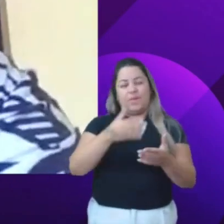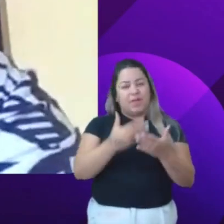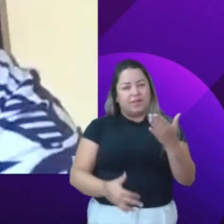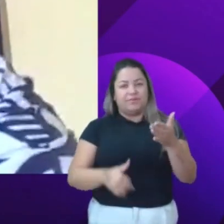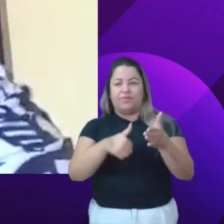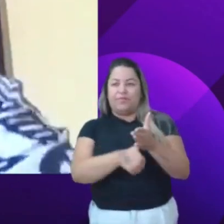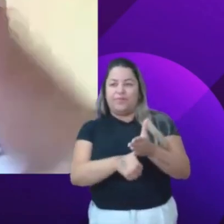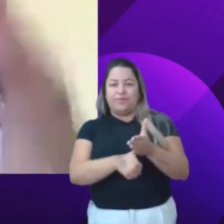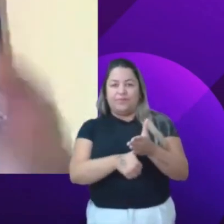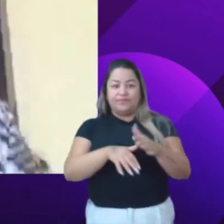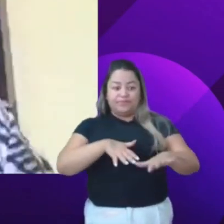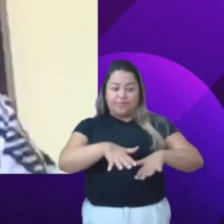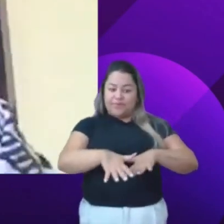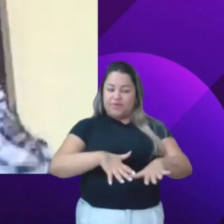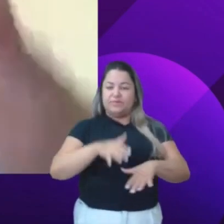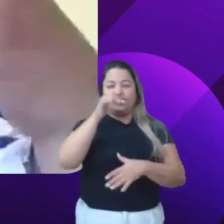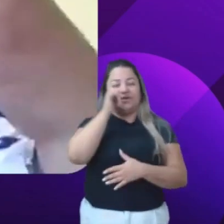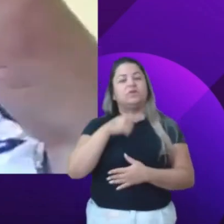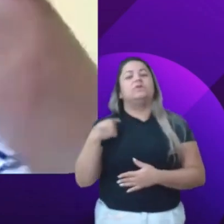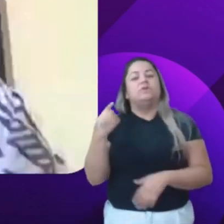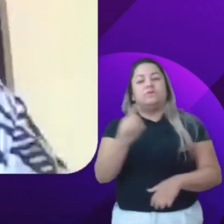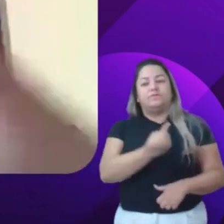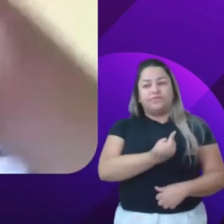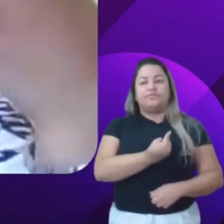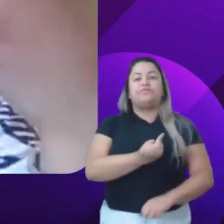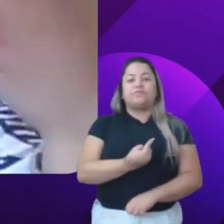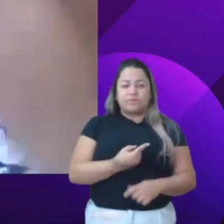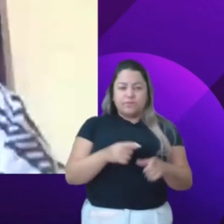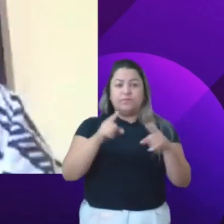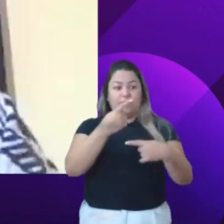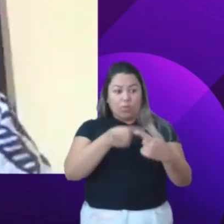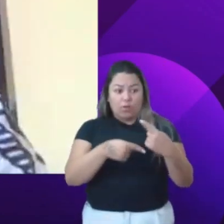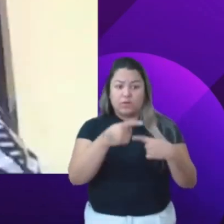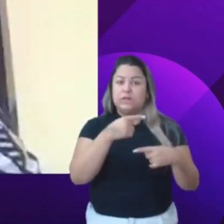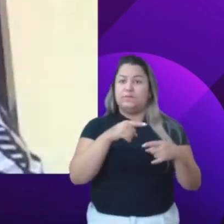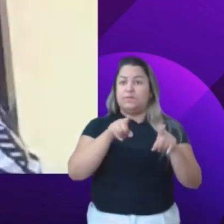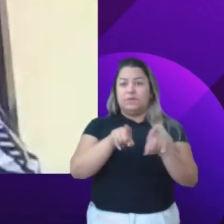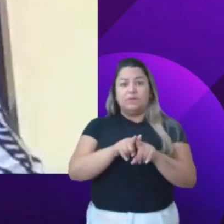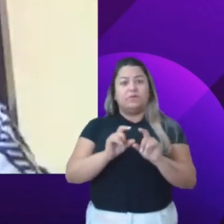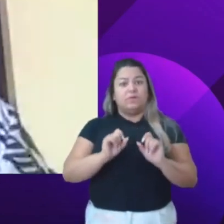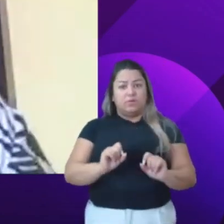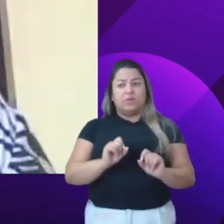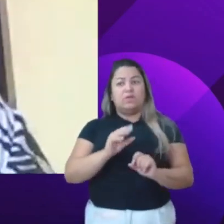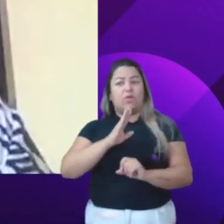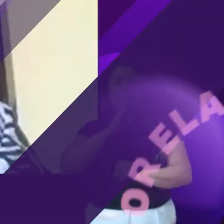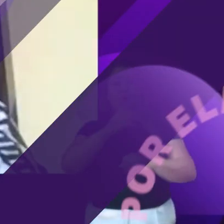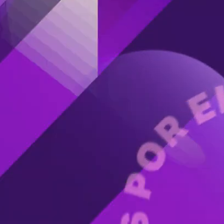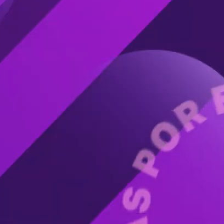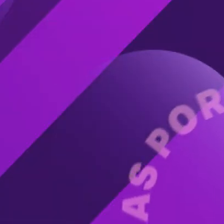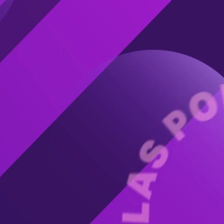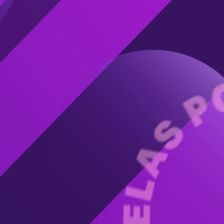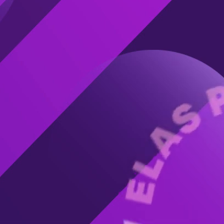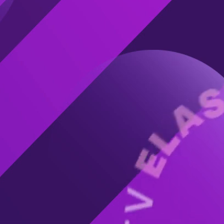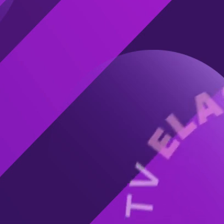identidade do movimento feminista, porque é daqui que nós somos construídas, é daqui que a gente se formula, é daqui que a gente vai ocupando esses